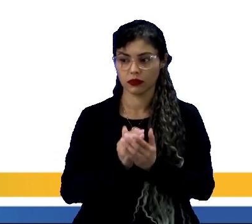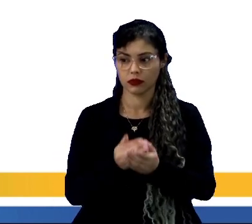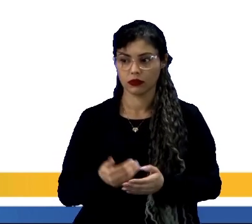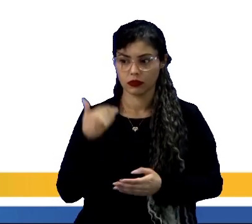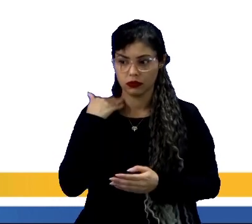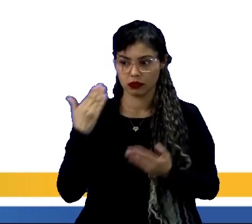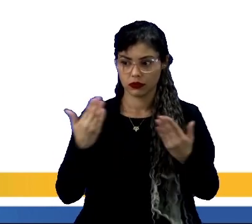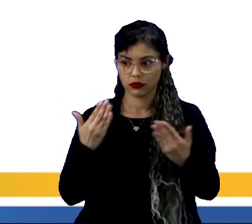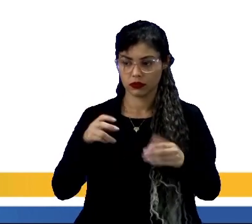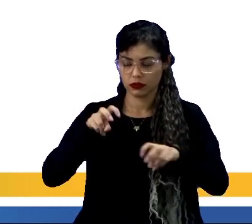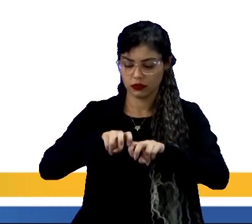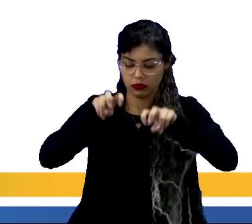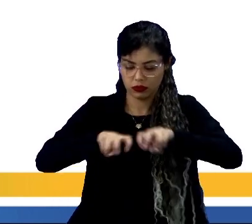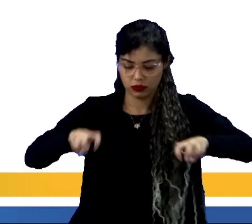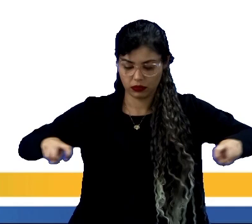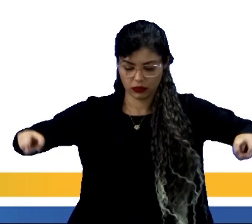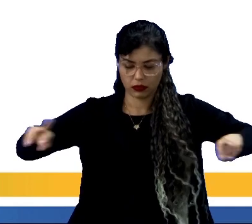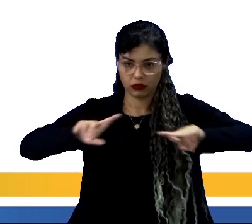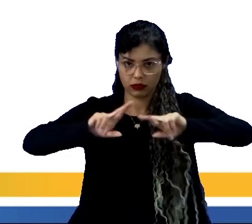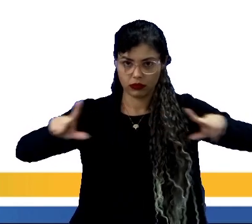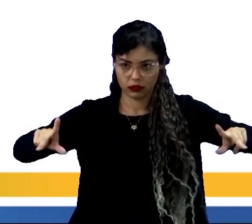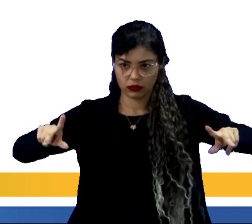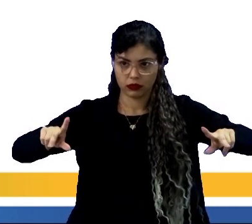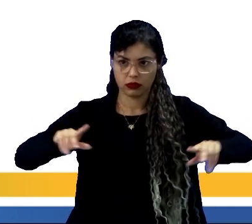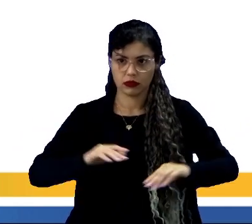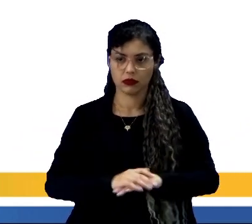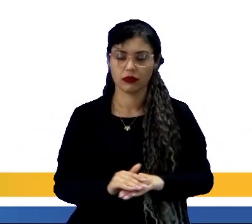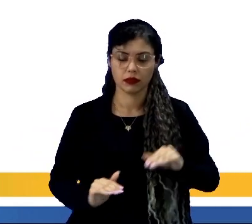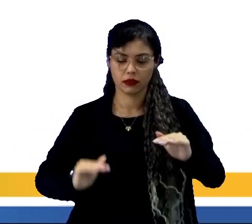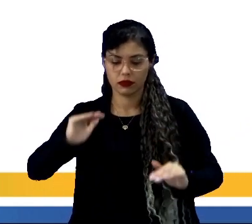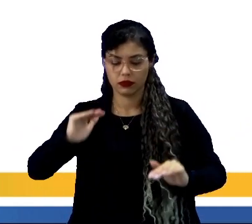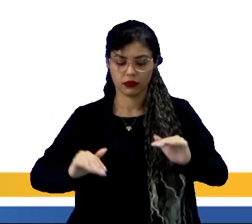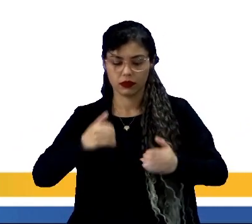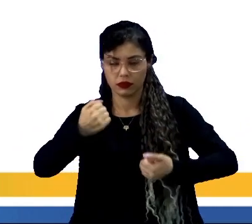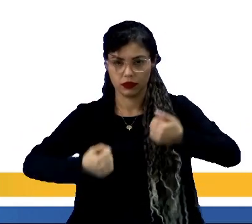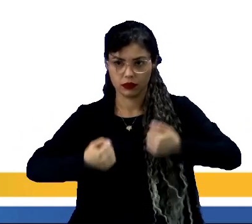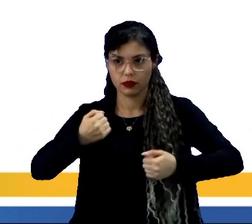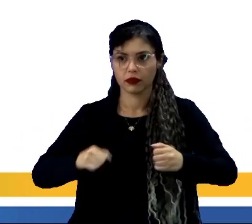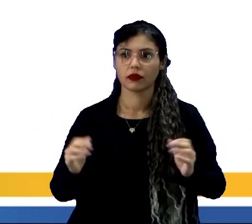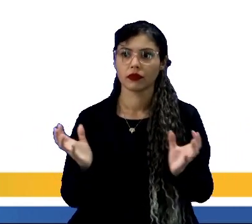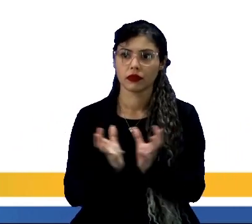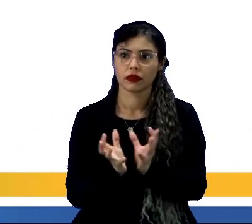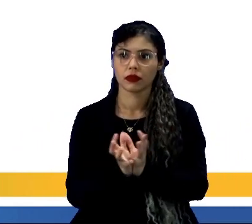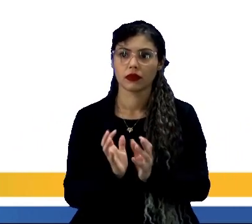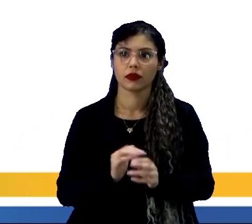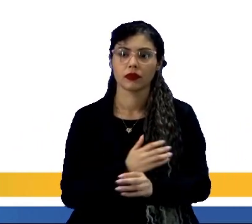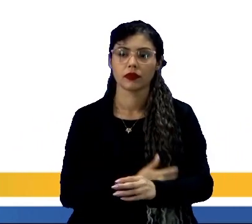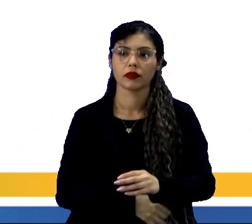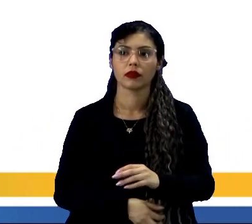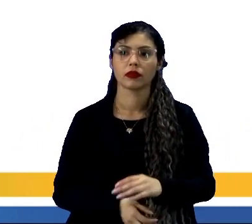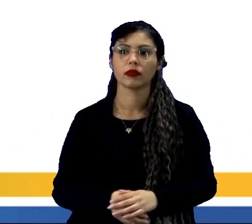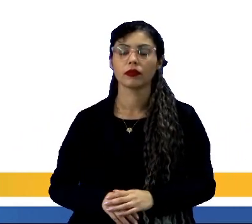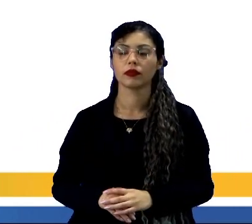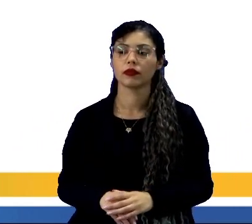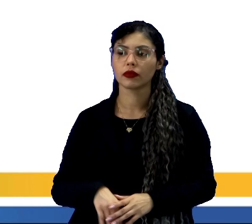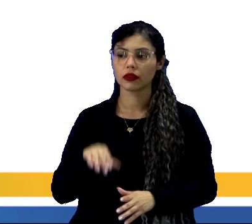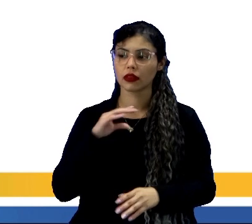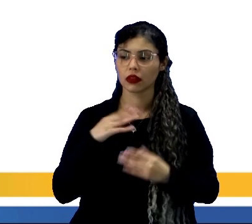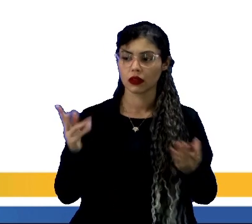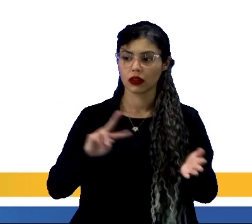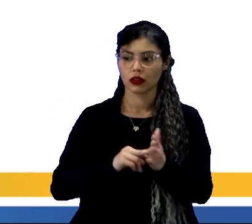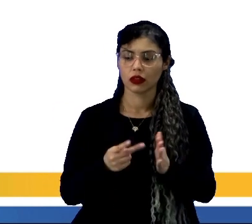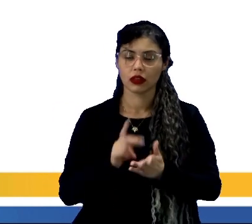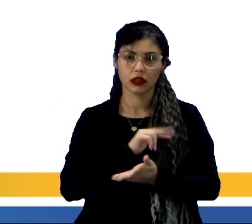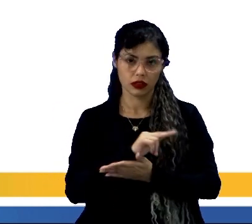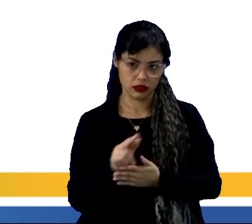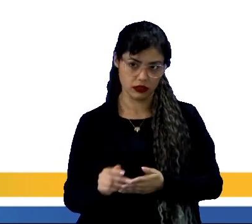bancos paralelos e em diferentes níveis, né? Como se fosse um transporte coletivo aí. Aí, olha só, tanto